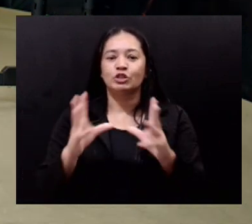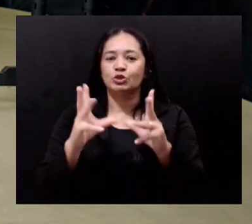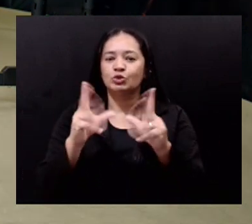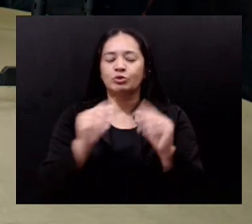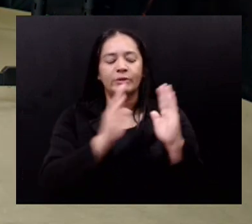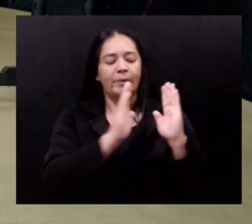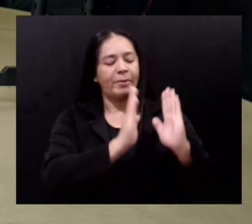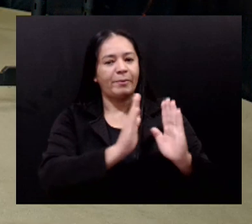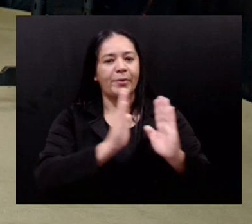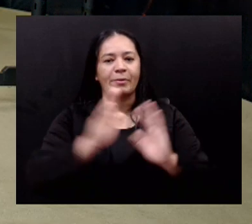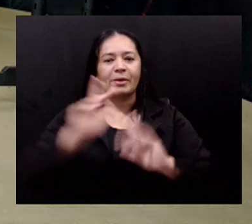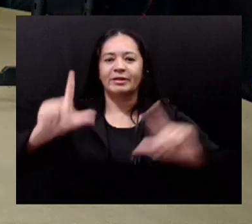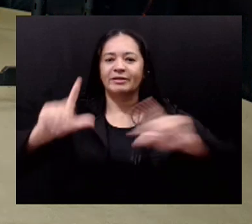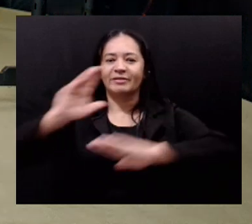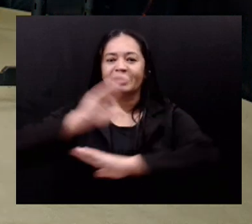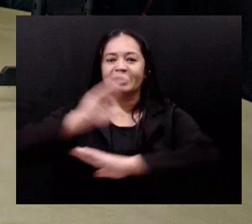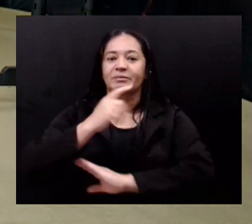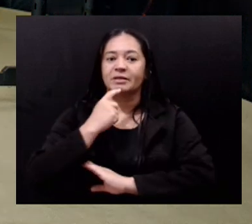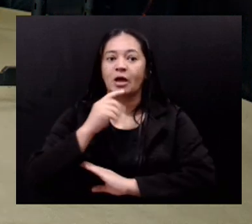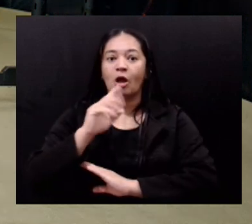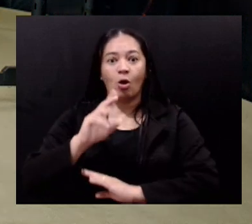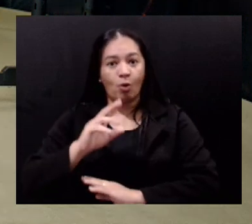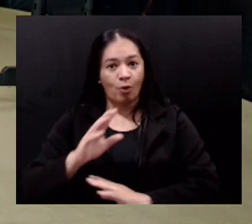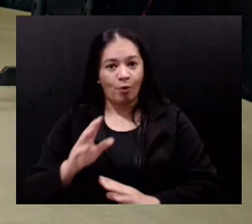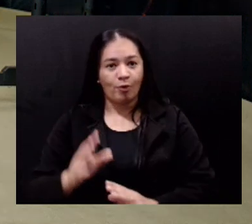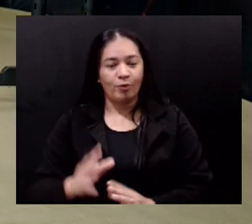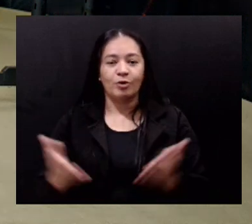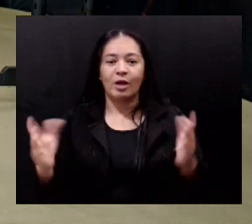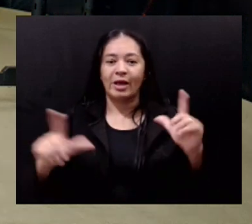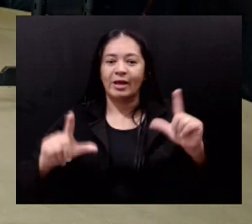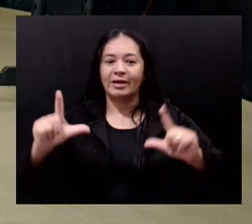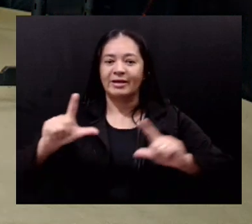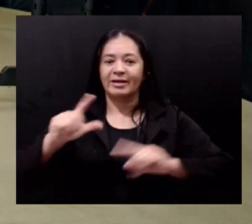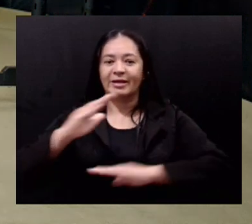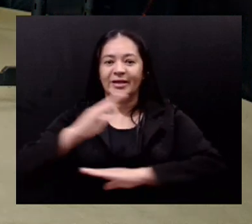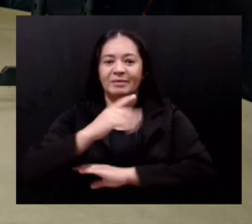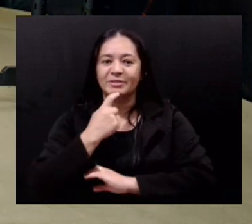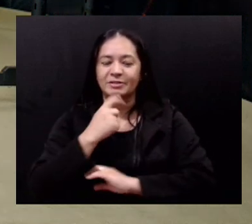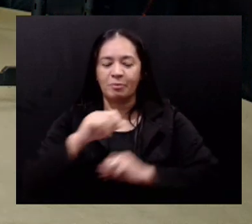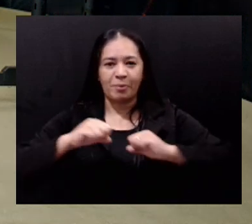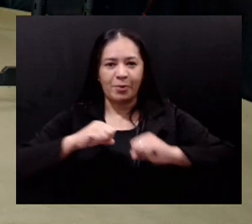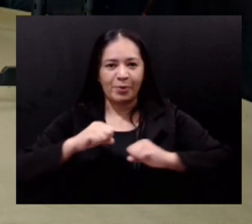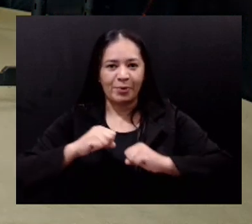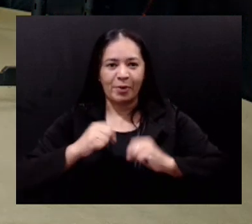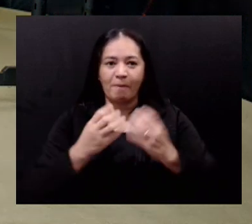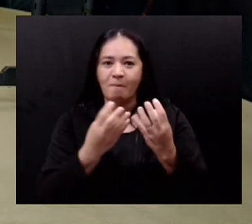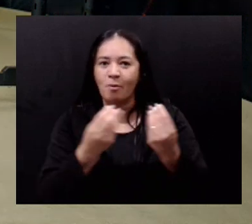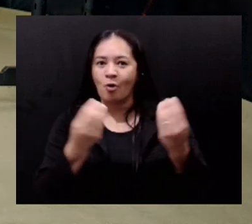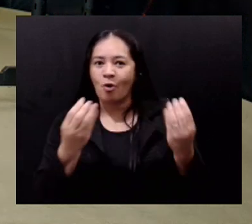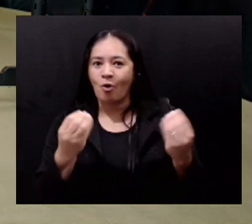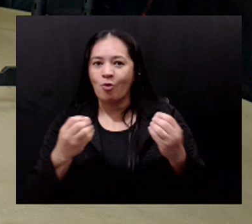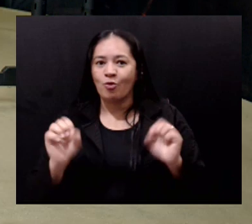Quero lembrar você que a Câmara Municipal de Campinas está bem movimentada, com muitos eventos, tá?